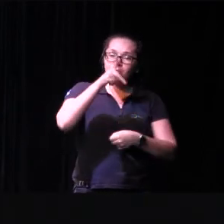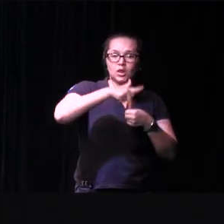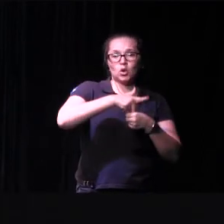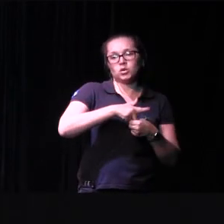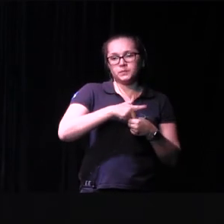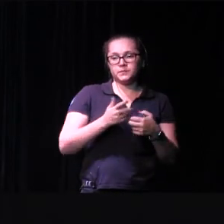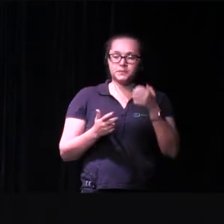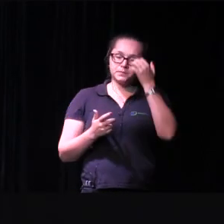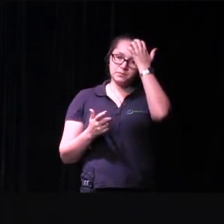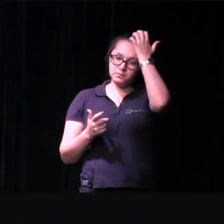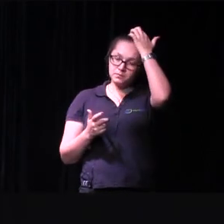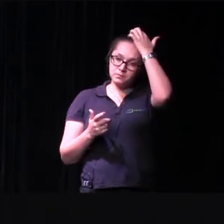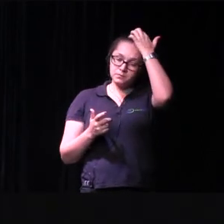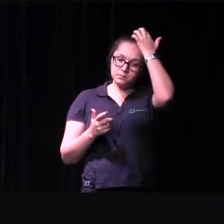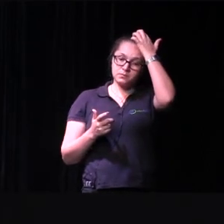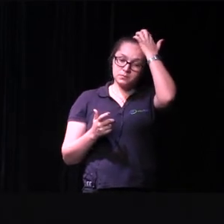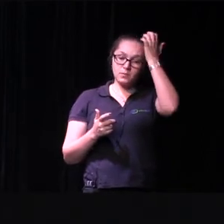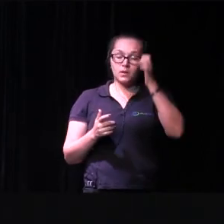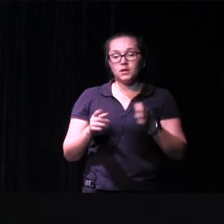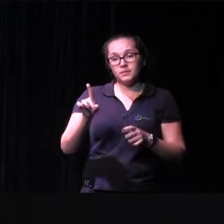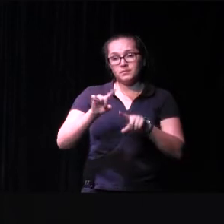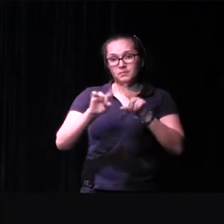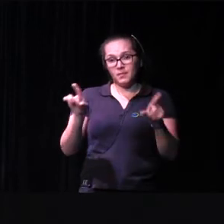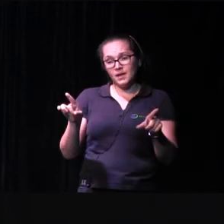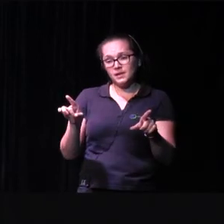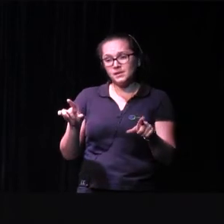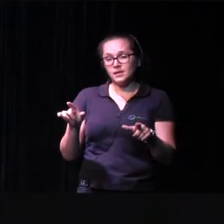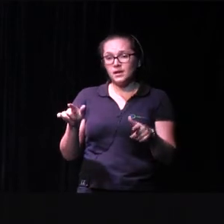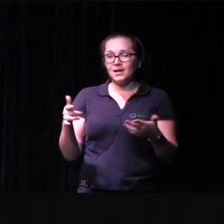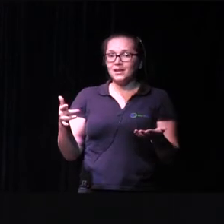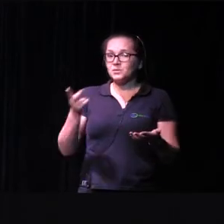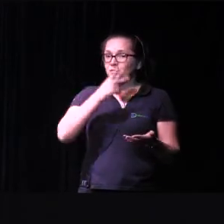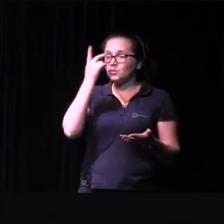Entretanto, aí ninguém faz muita pergunta sobre o custo das